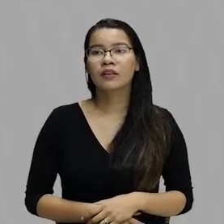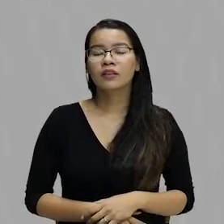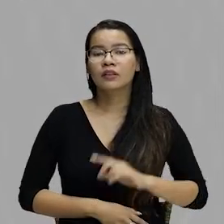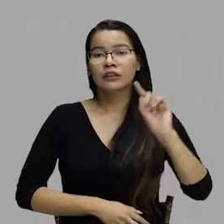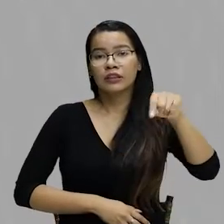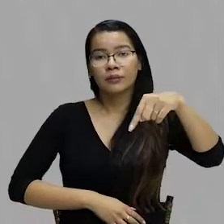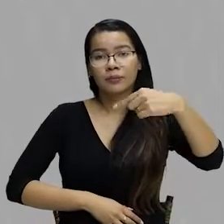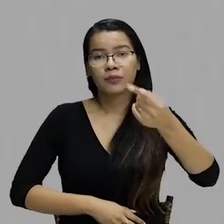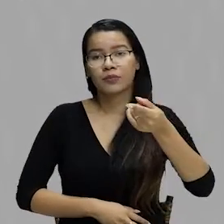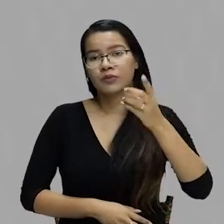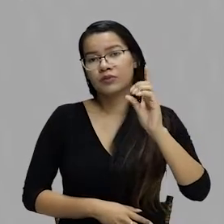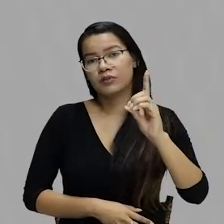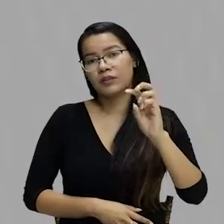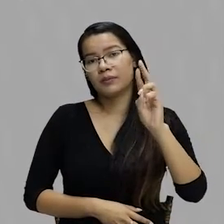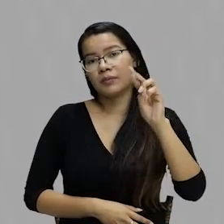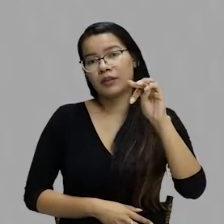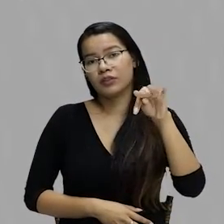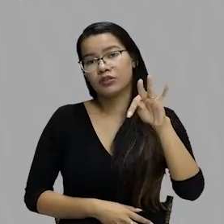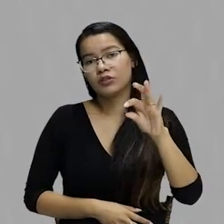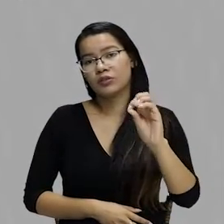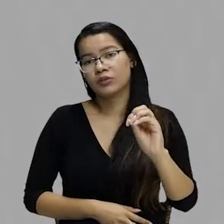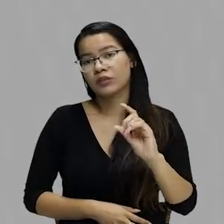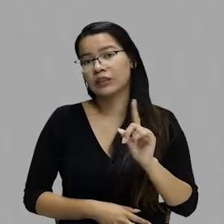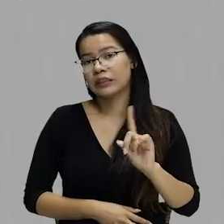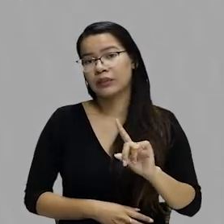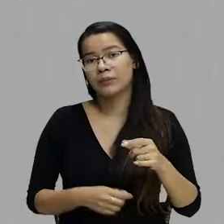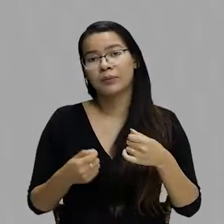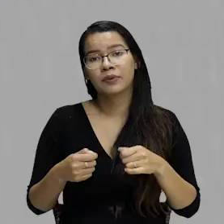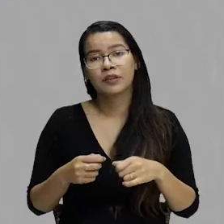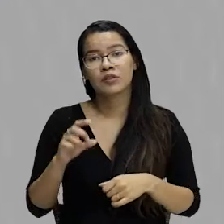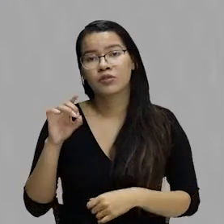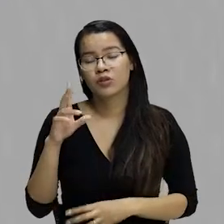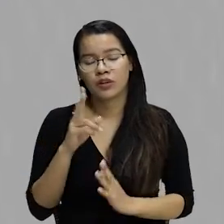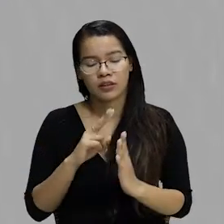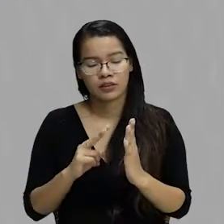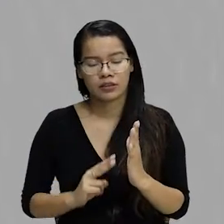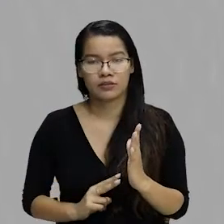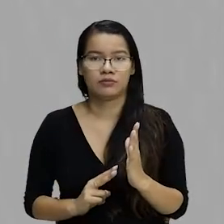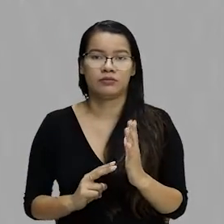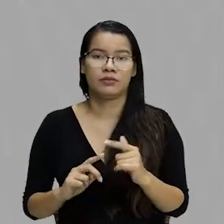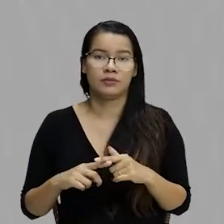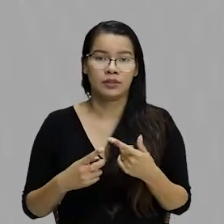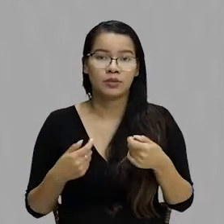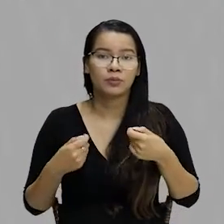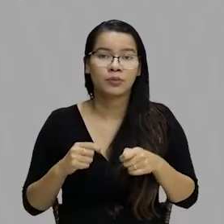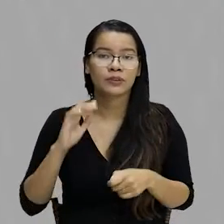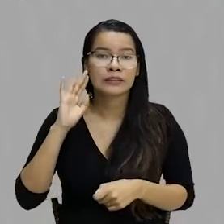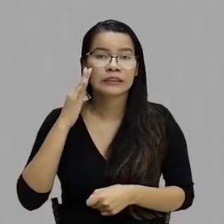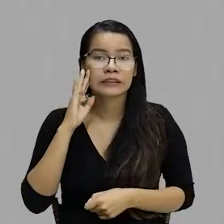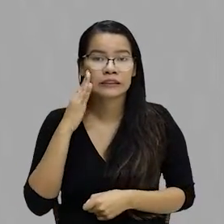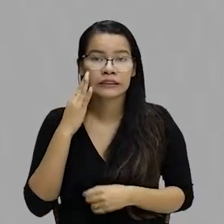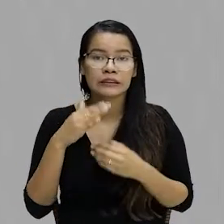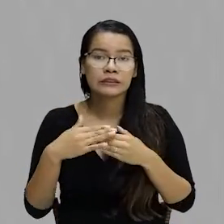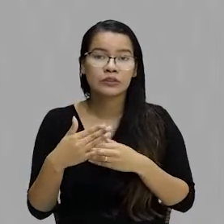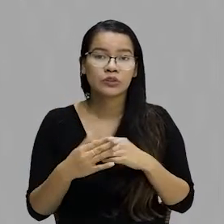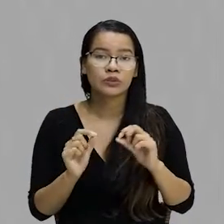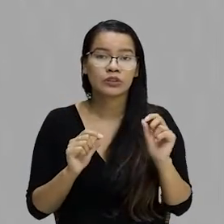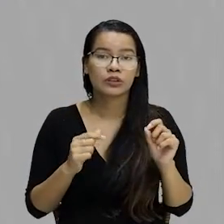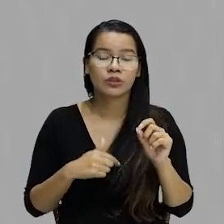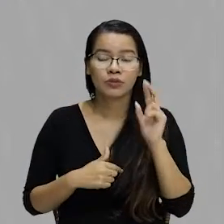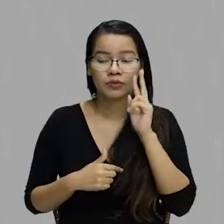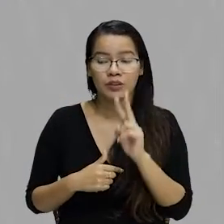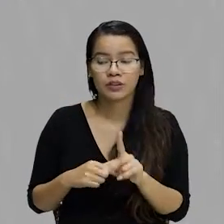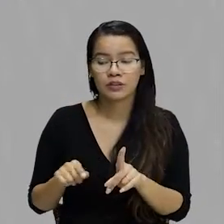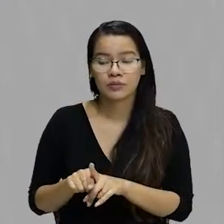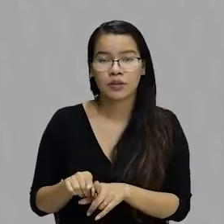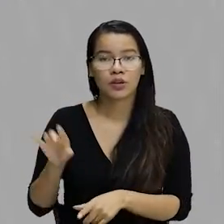depois do dramático, aquilo que eu não preciso somente ler, mas aquilo que eu posso entender através do que eu vejo e do que eu